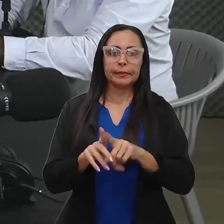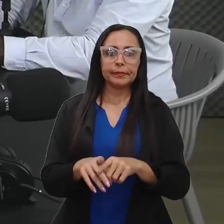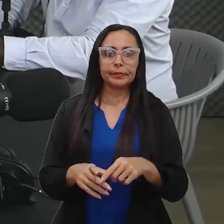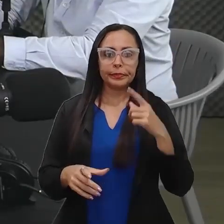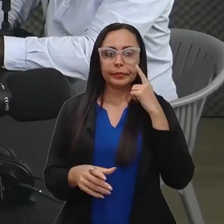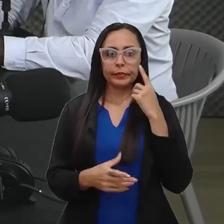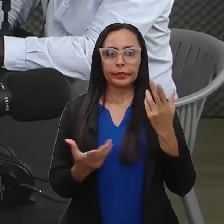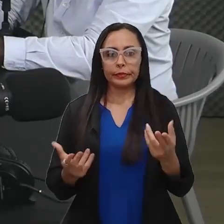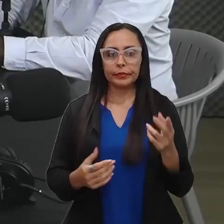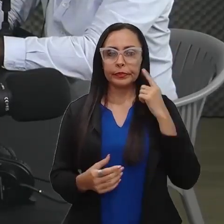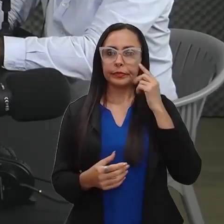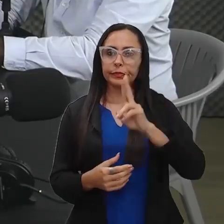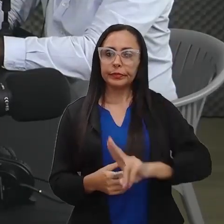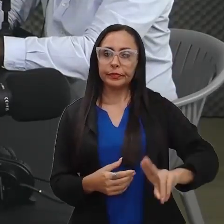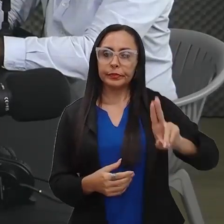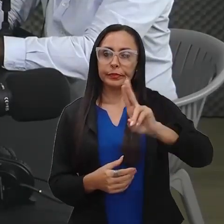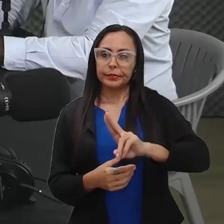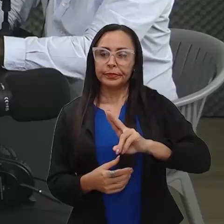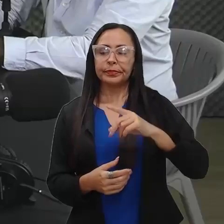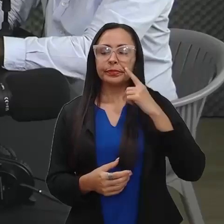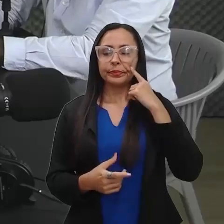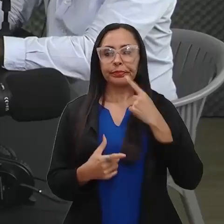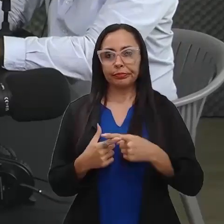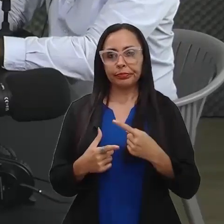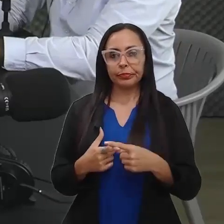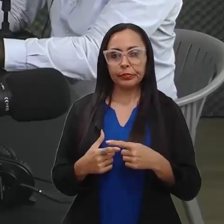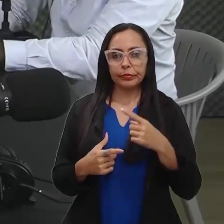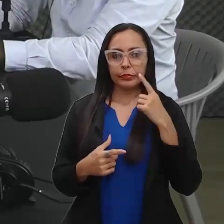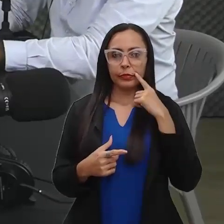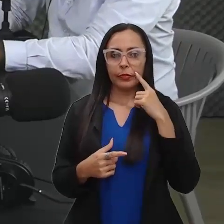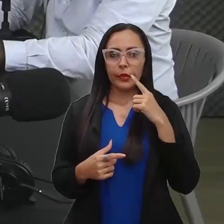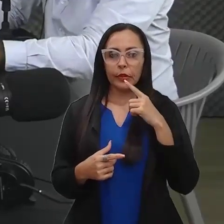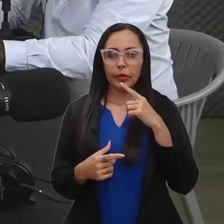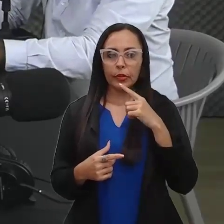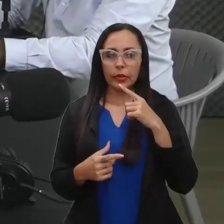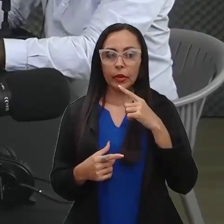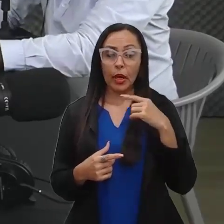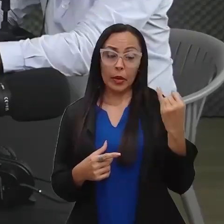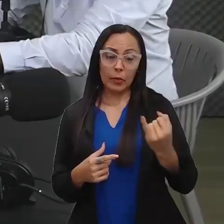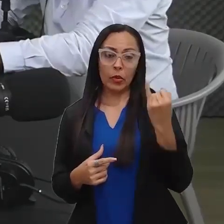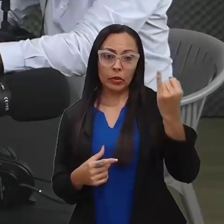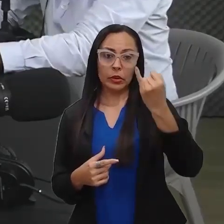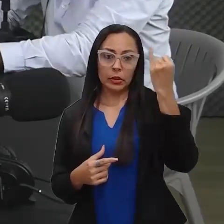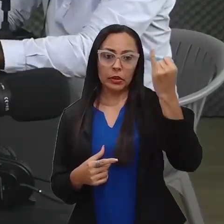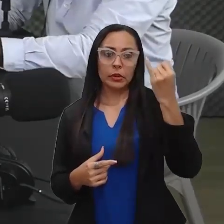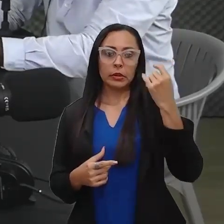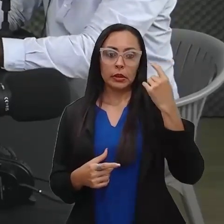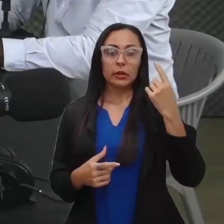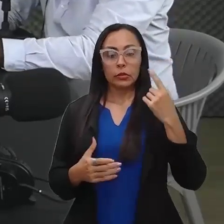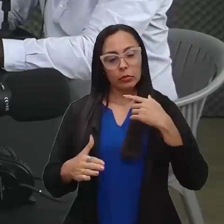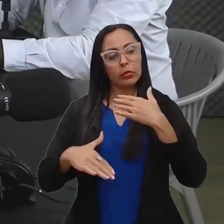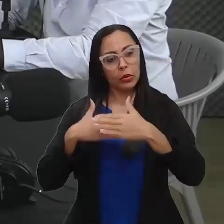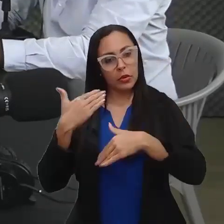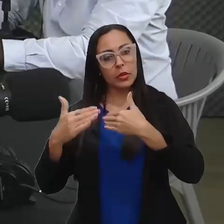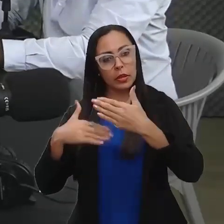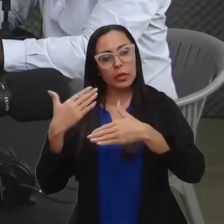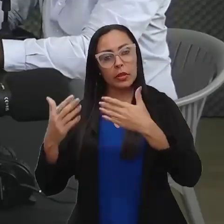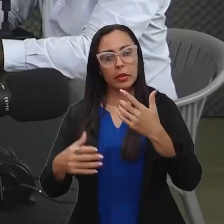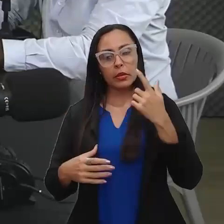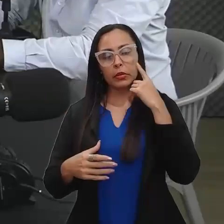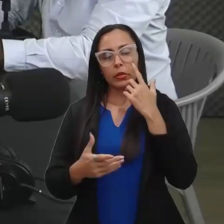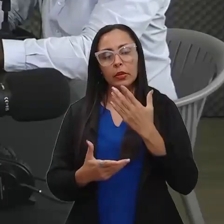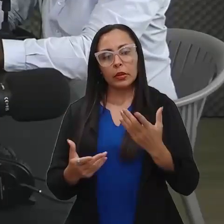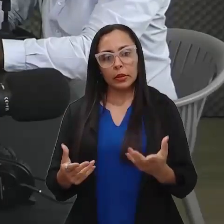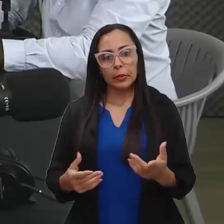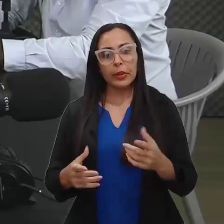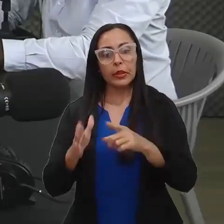da universidade, né, porque você, inclusive, nos É, trouxe, a importância da universidade é desse processo, fundamental, né? fundamental no ponto de vista